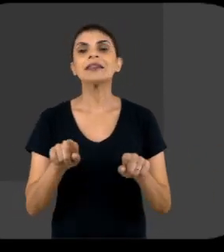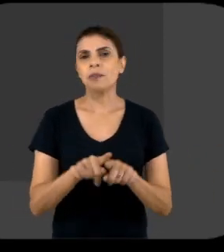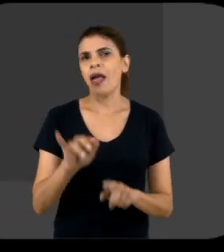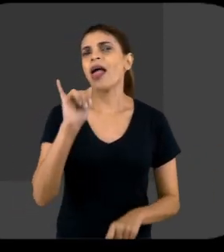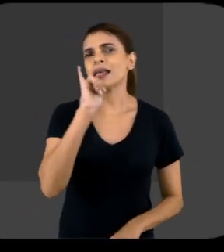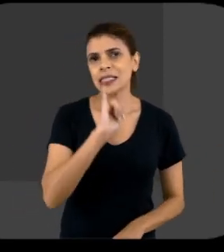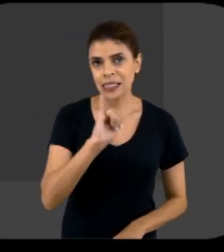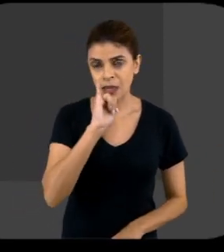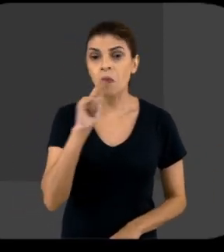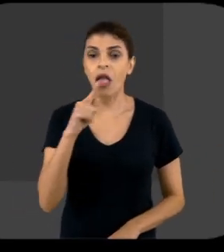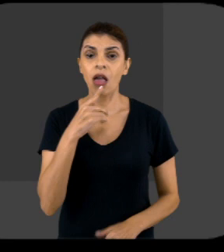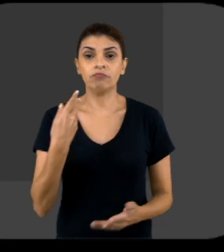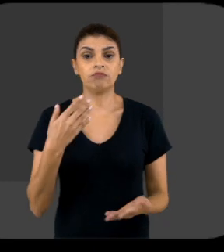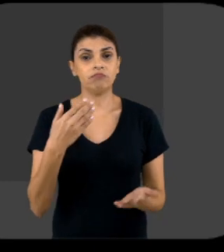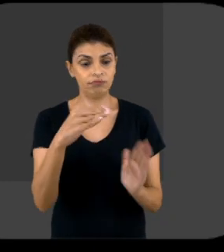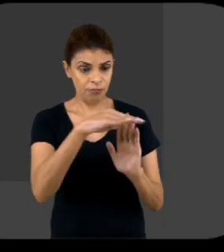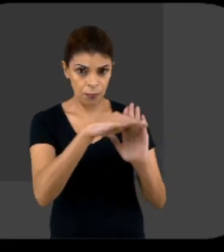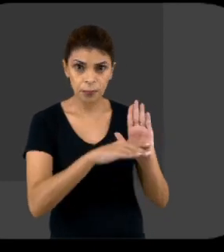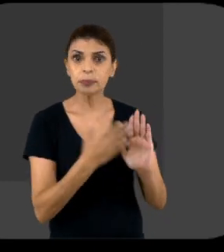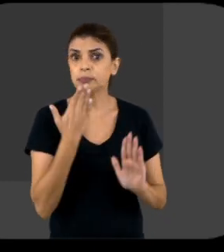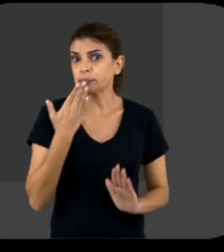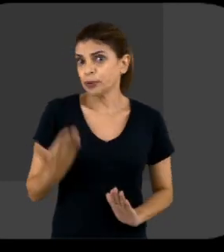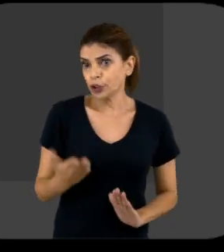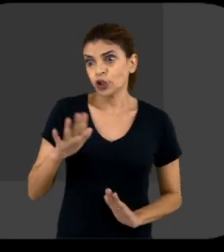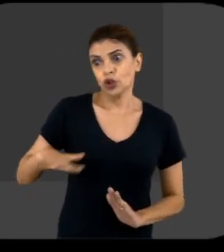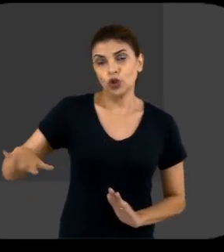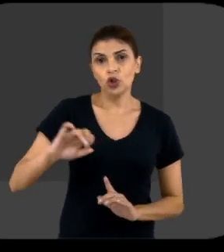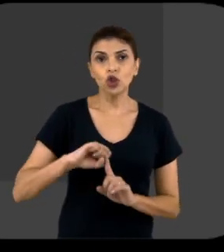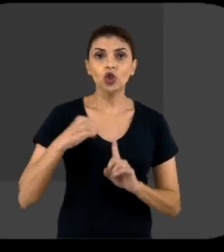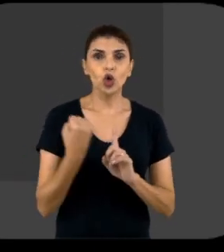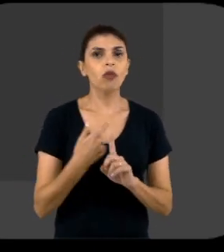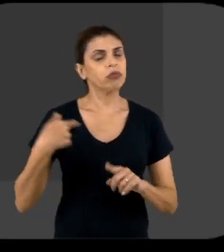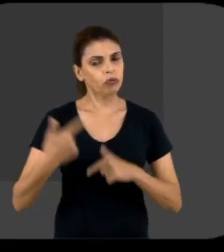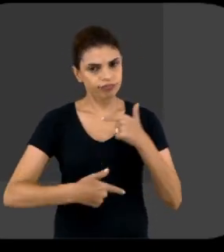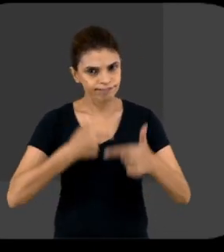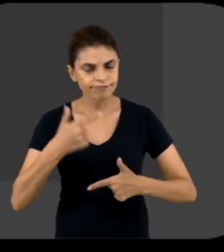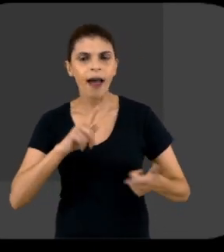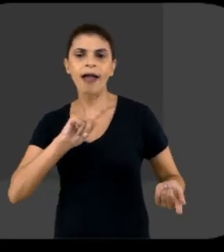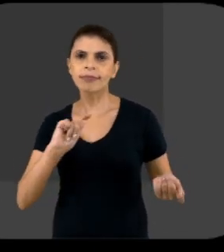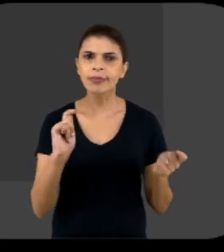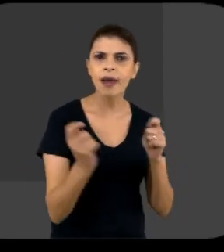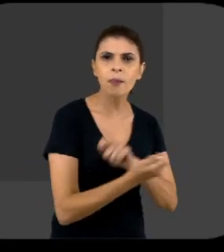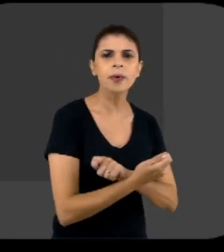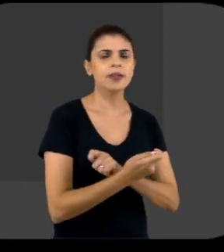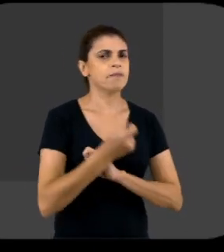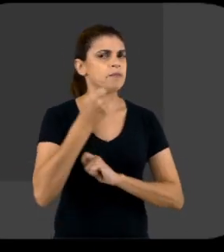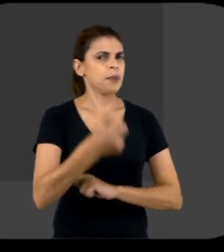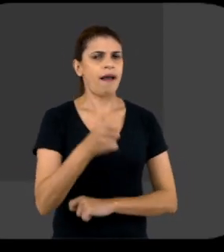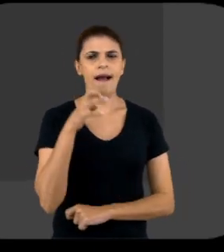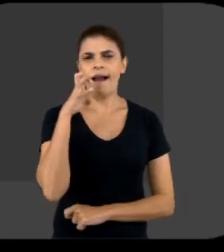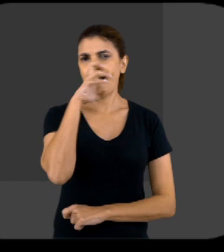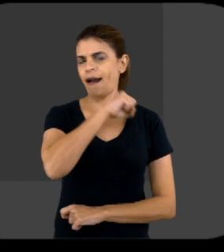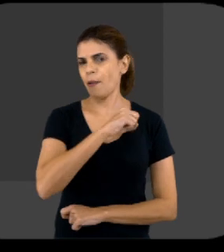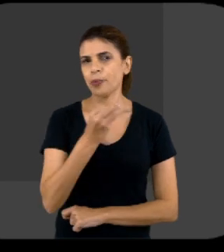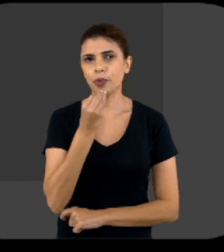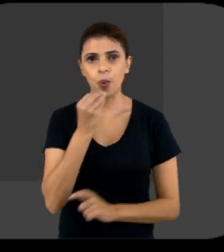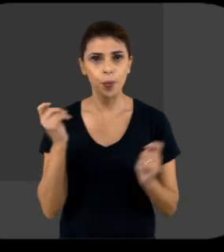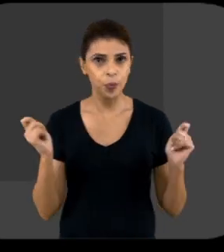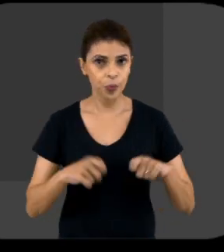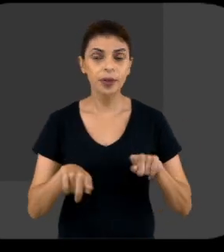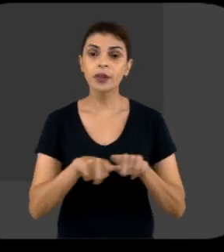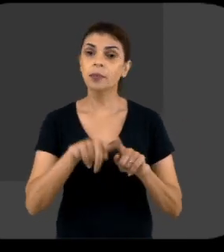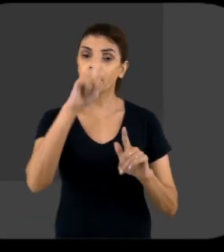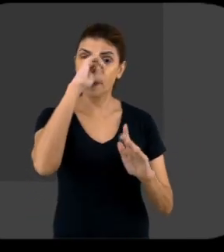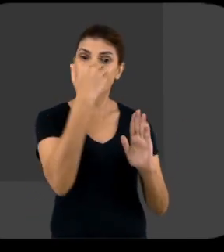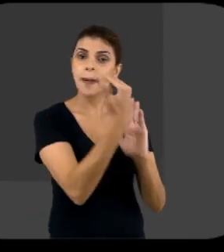é um exemplo de um requisito que surgiu da sociedade e nós tivemos que nos adaptar o mais rápido possível. E